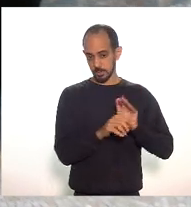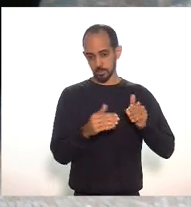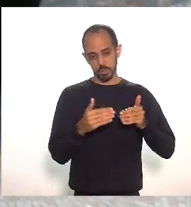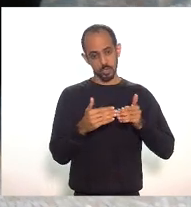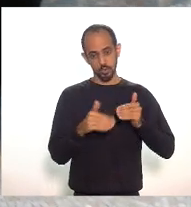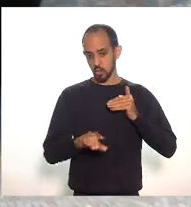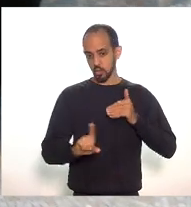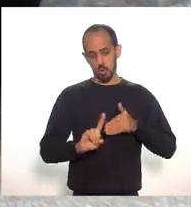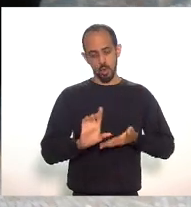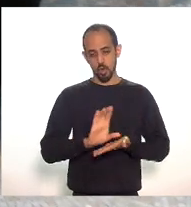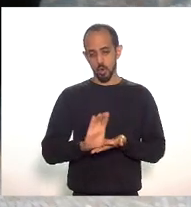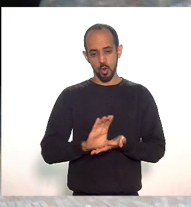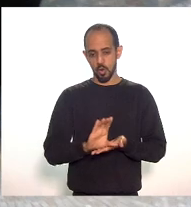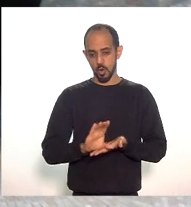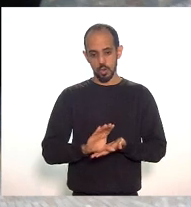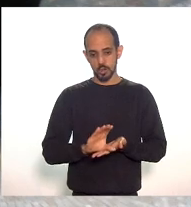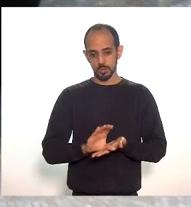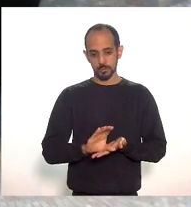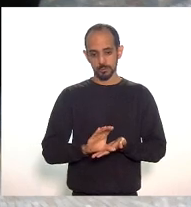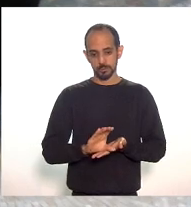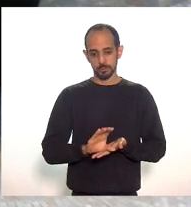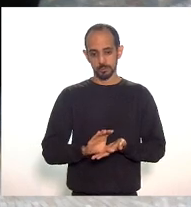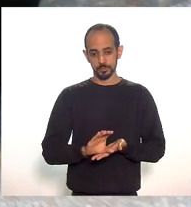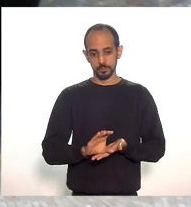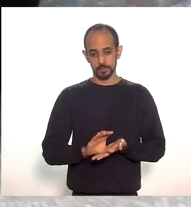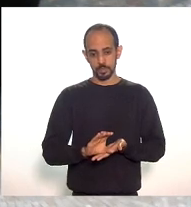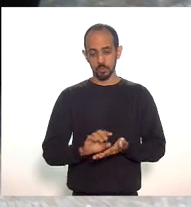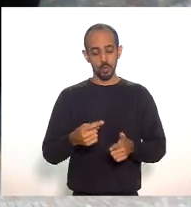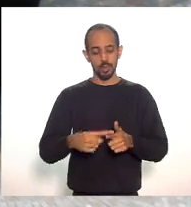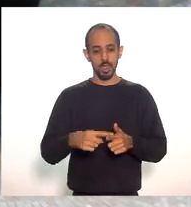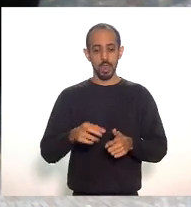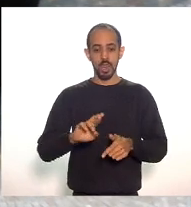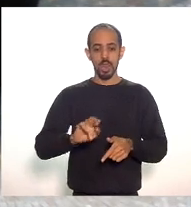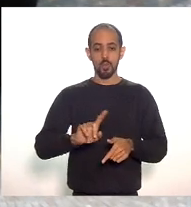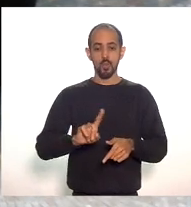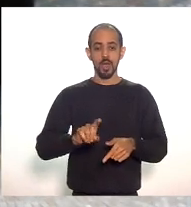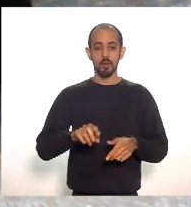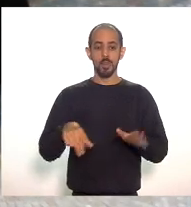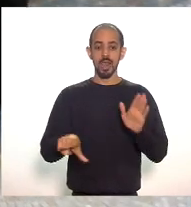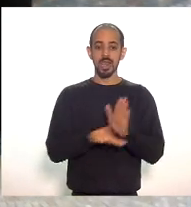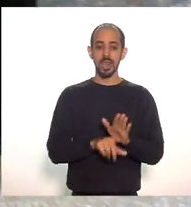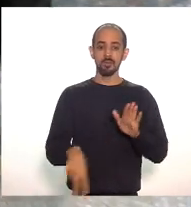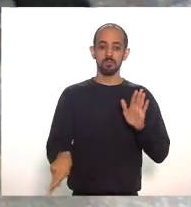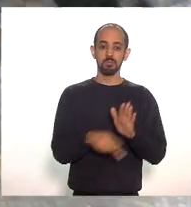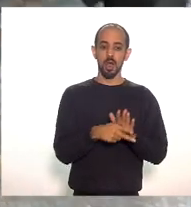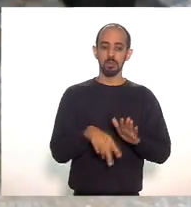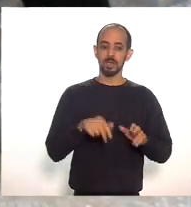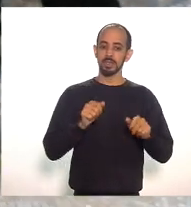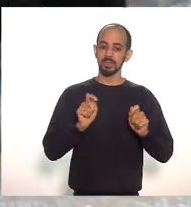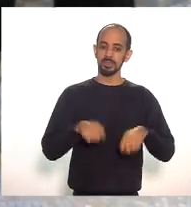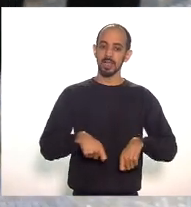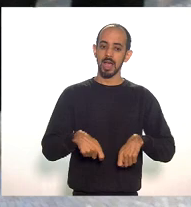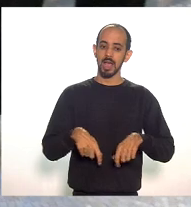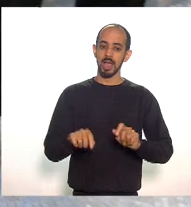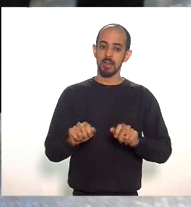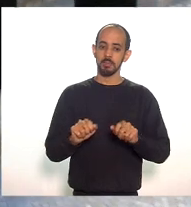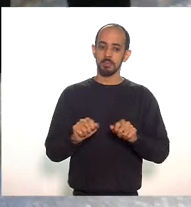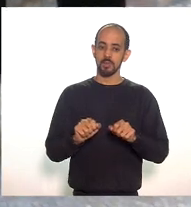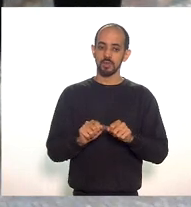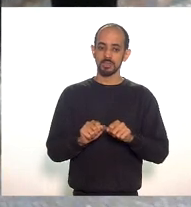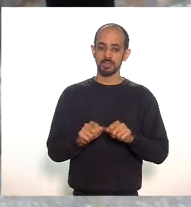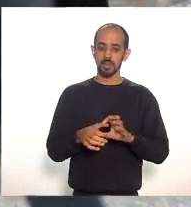concluindo pela transformação indicação Legislativa que não se trata de uma lei específica que pode se tornar